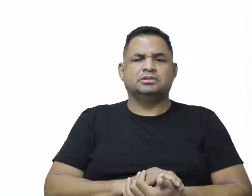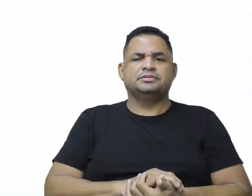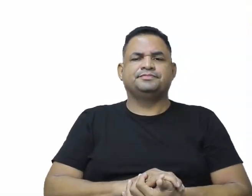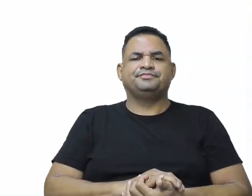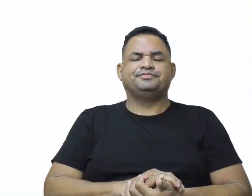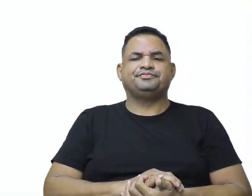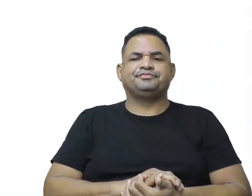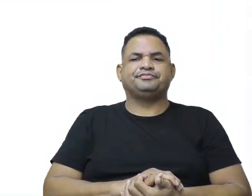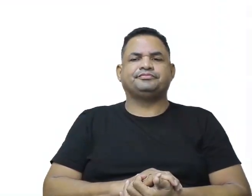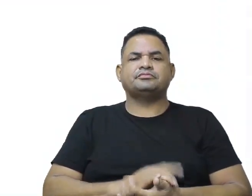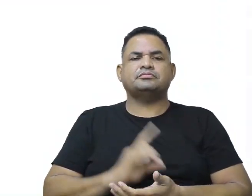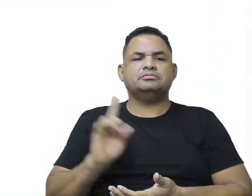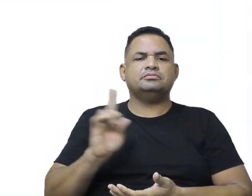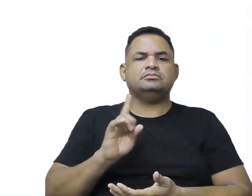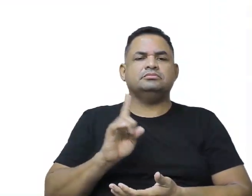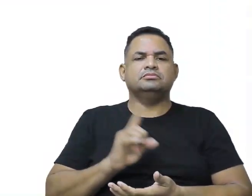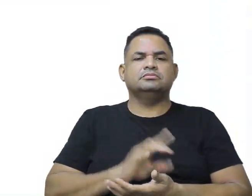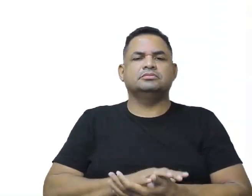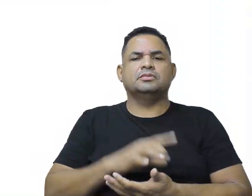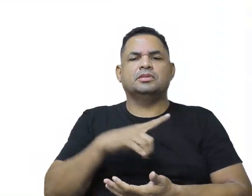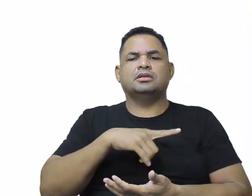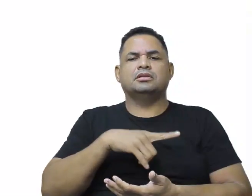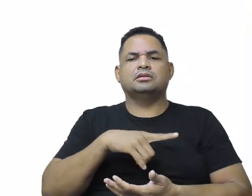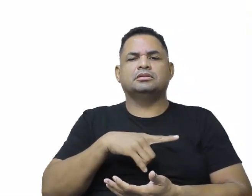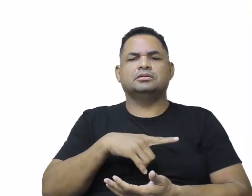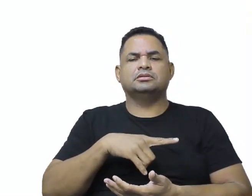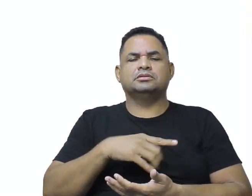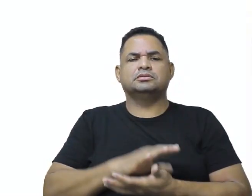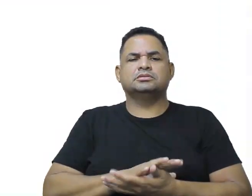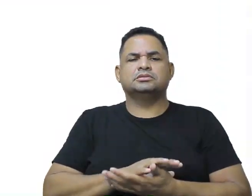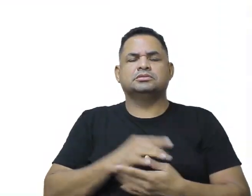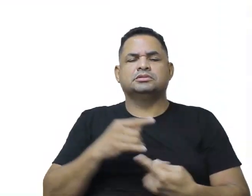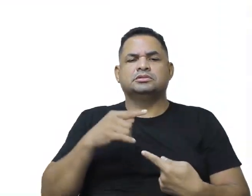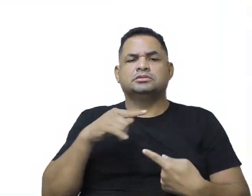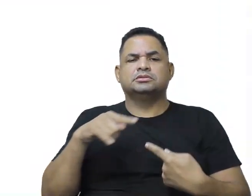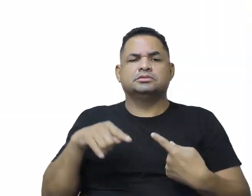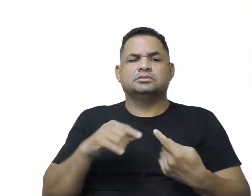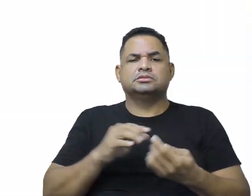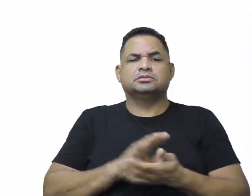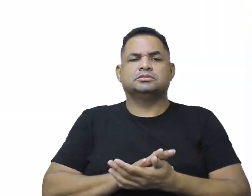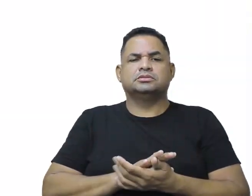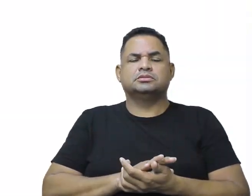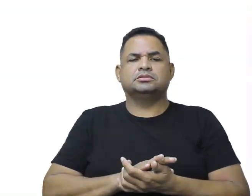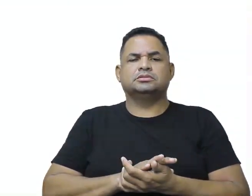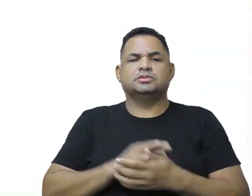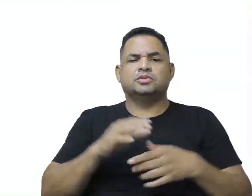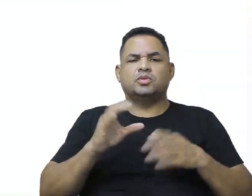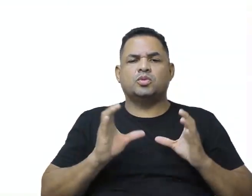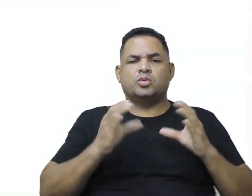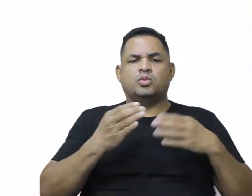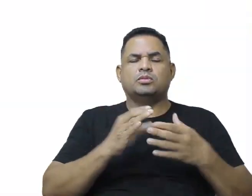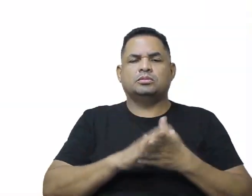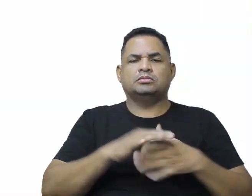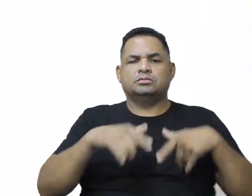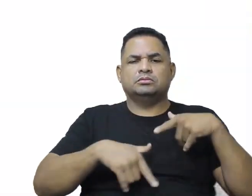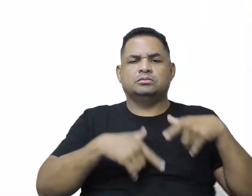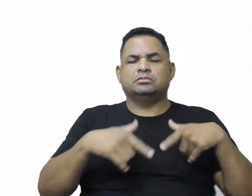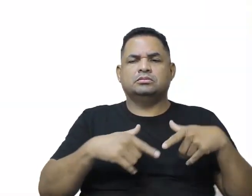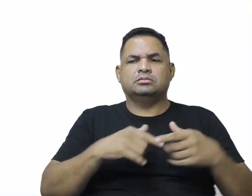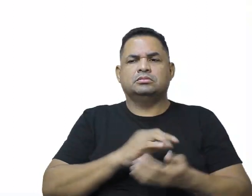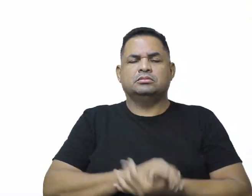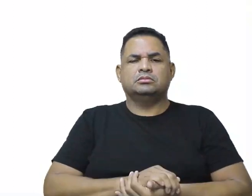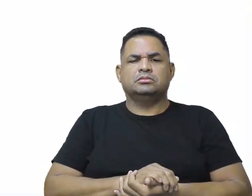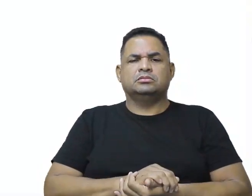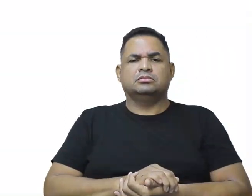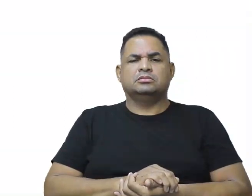o que não vão atender os seus interesses não vão entender os interesses da classe trabalhadora mas ruim a